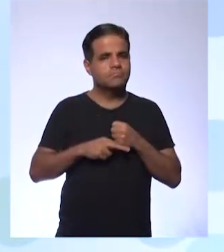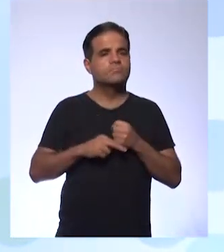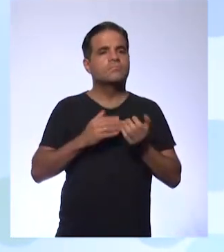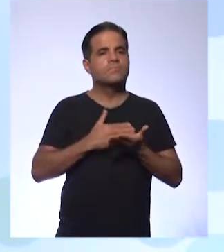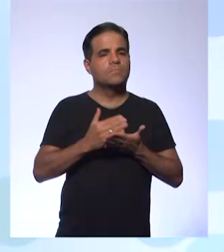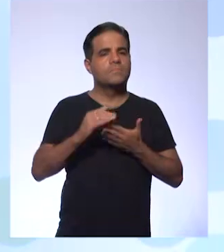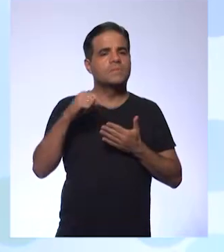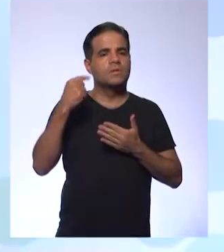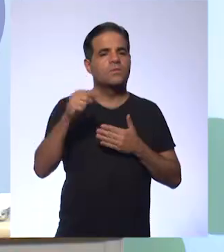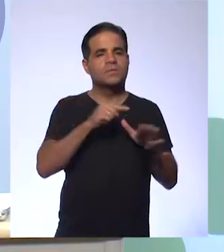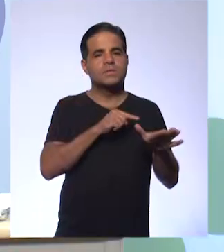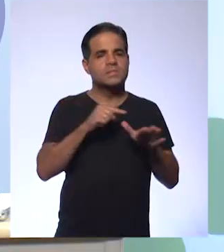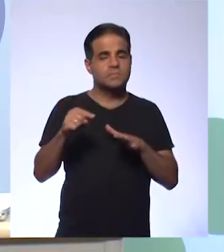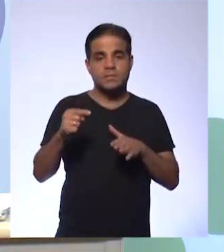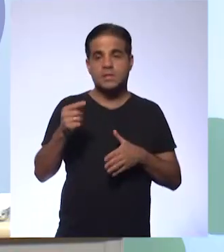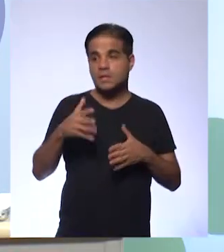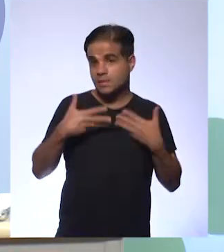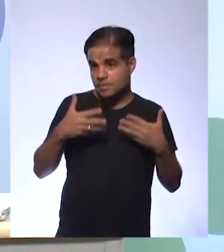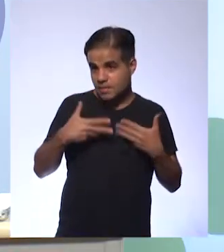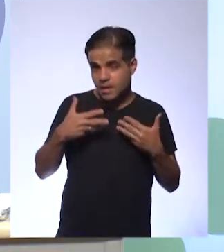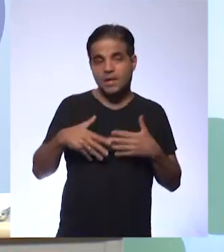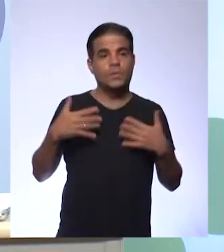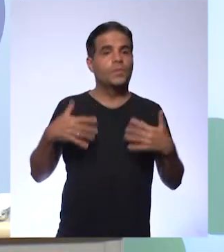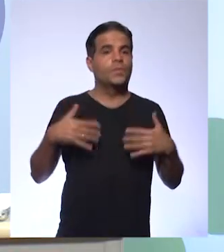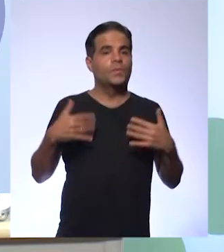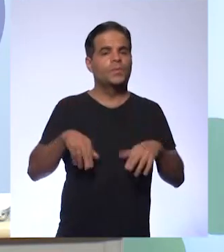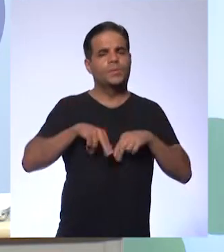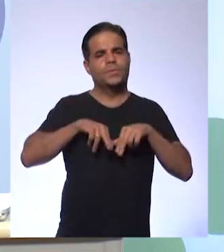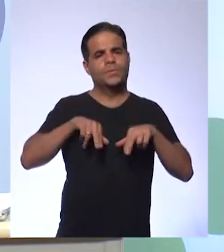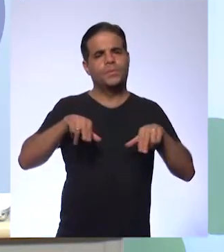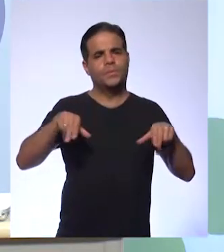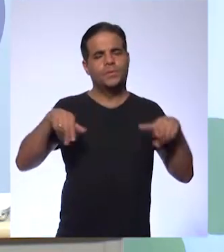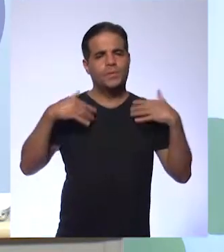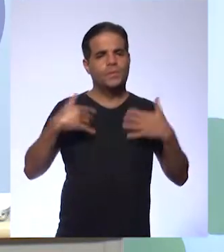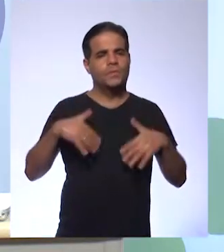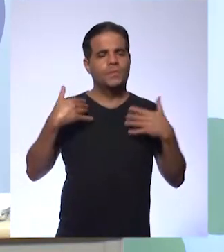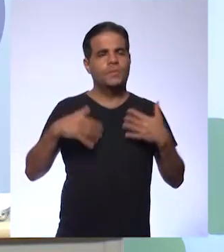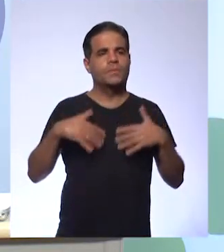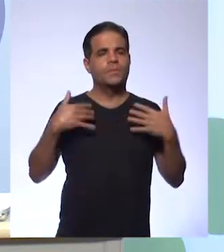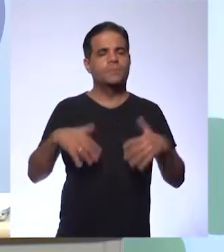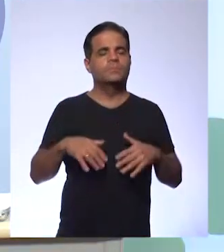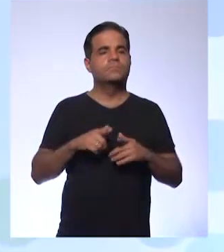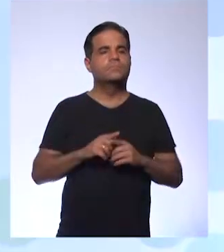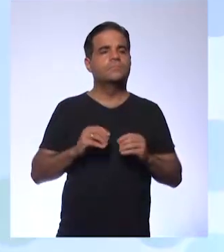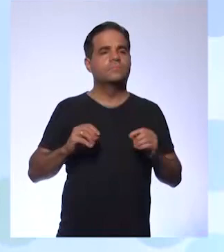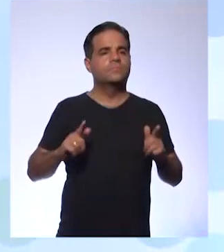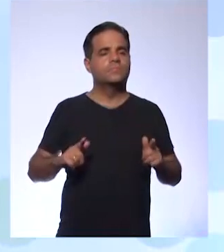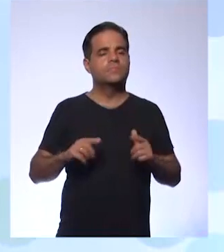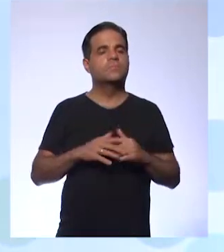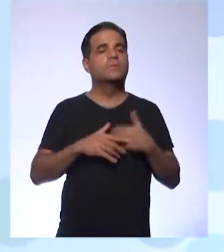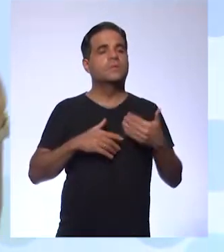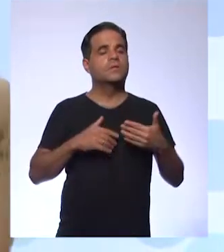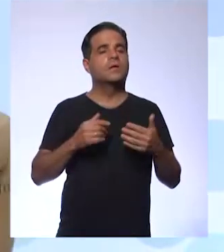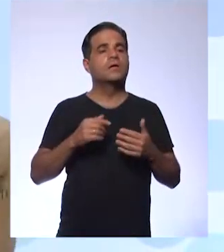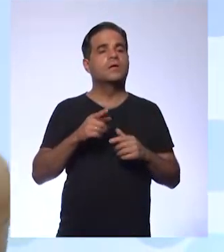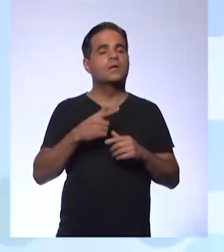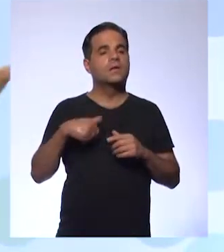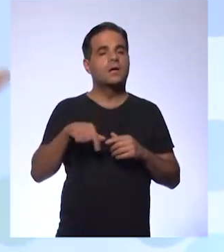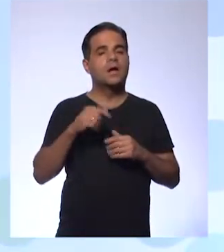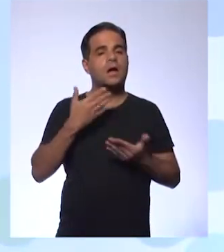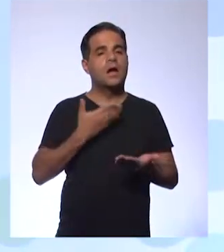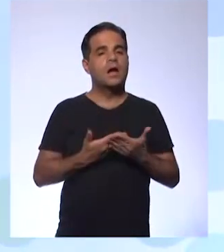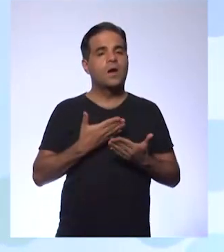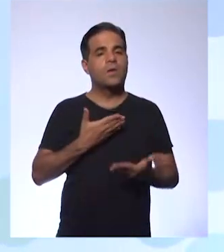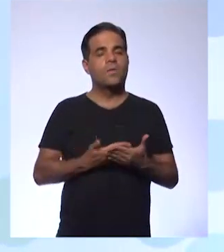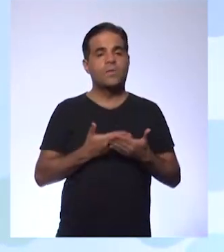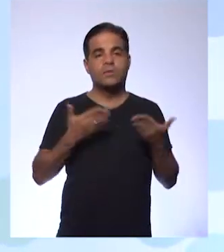Tá animada, Andréia? Muito. Uhul! Várias novidades para eles, hein? Várias novidades. E aí, gente, na aula de hoje é